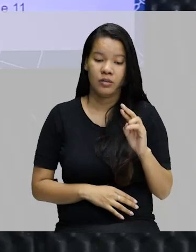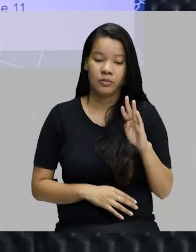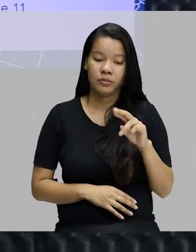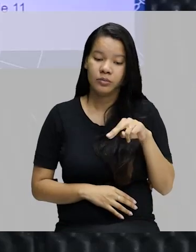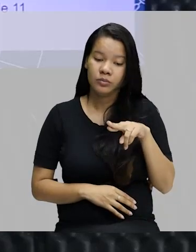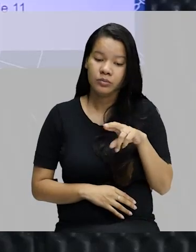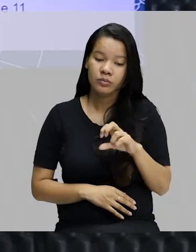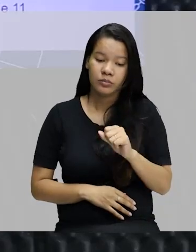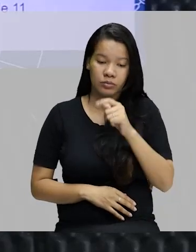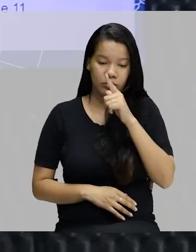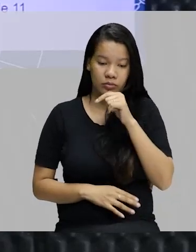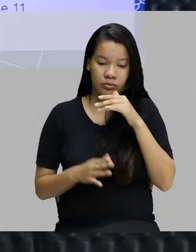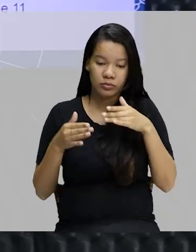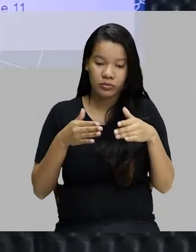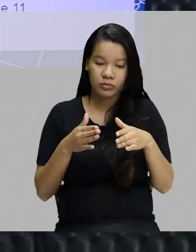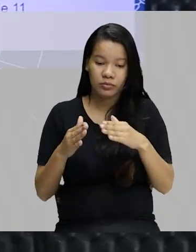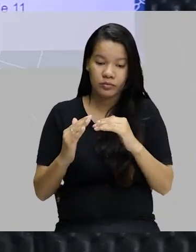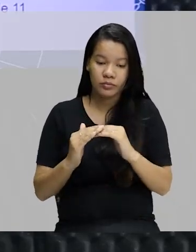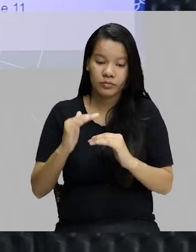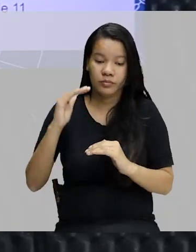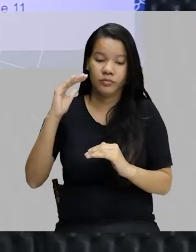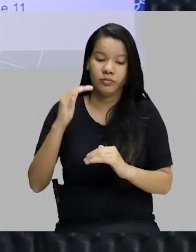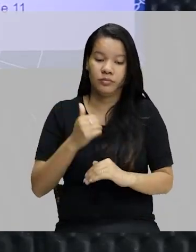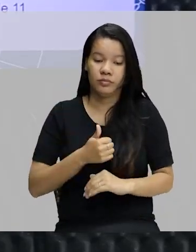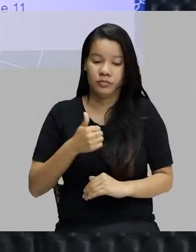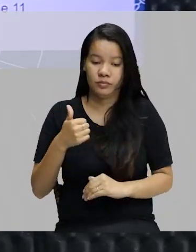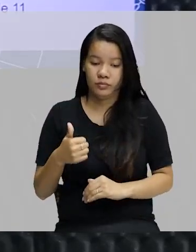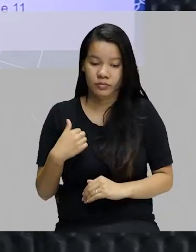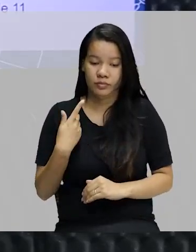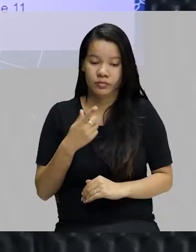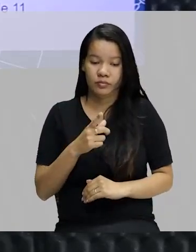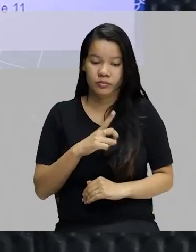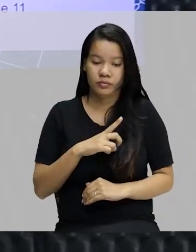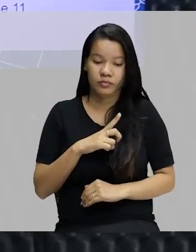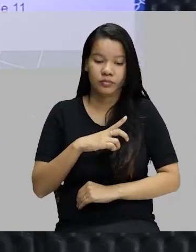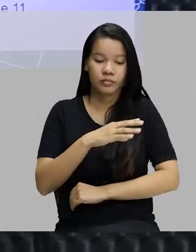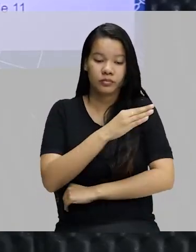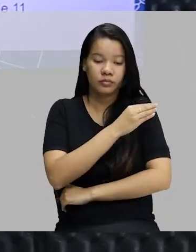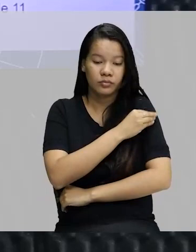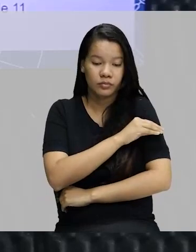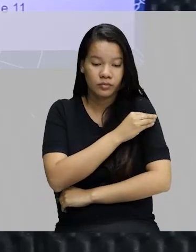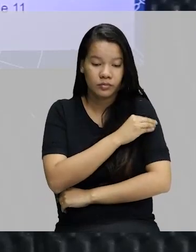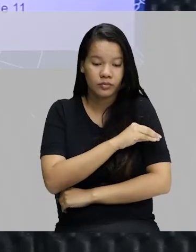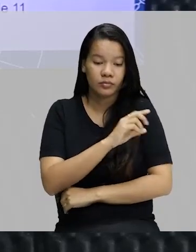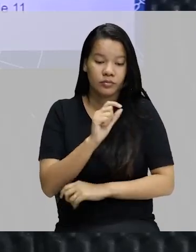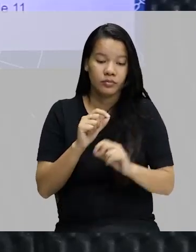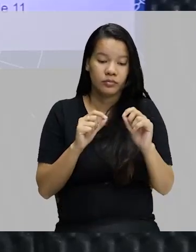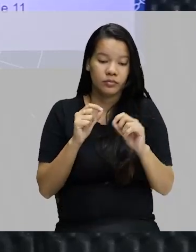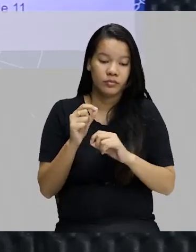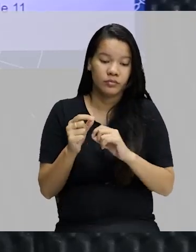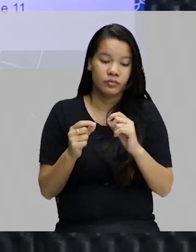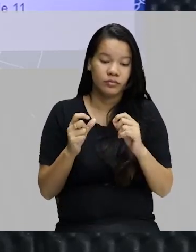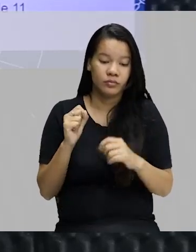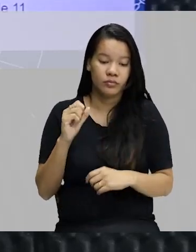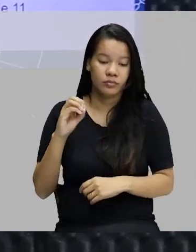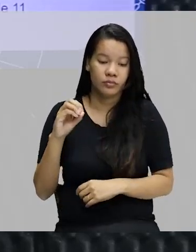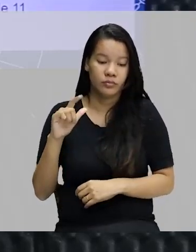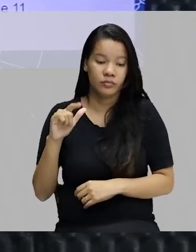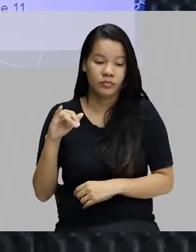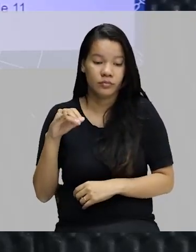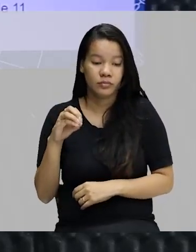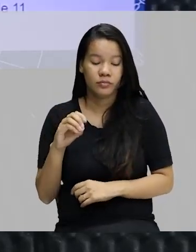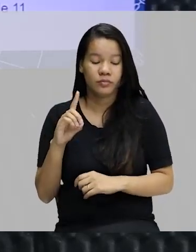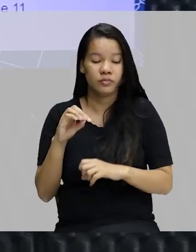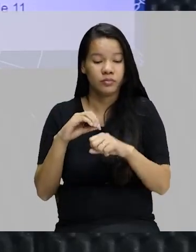Contudo, acima de 11 carbonos, já vamos ter álcools no estado sólido, certo? É uma molécula,